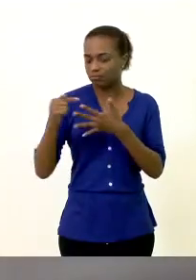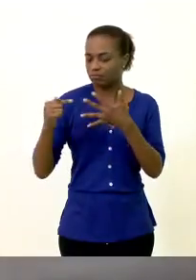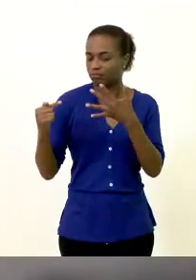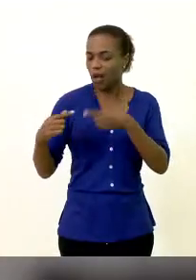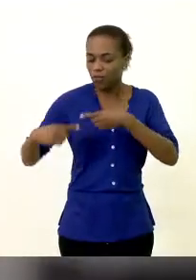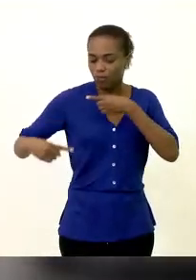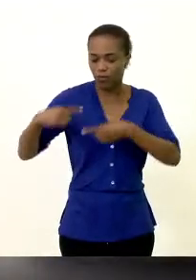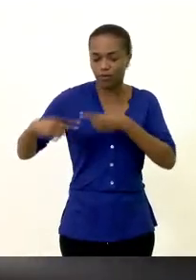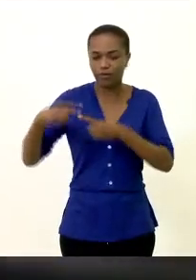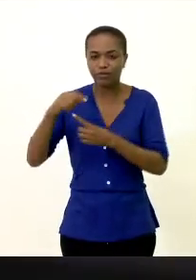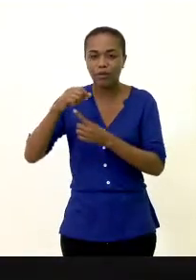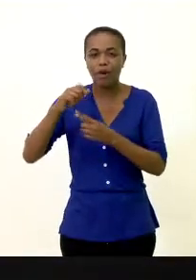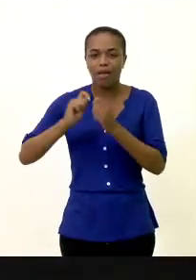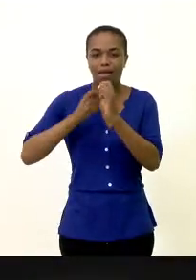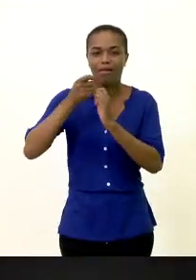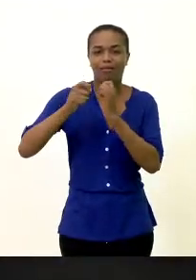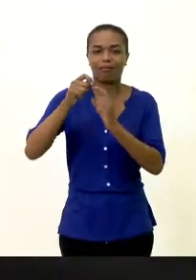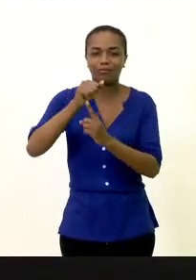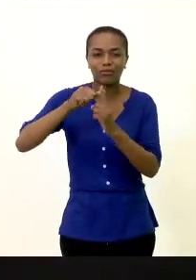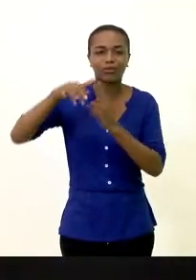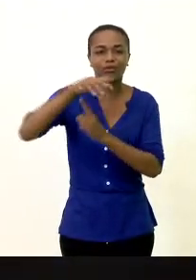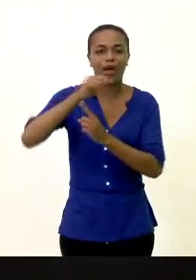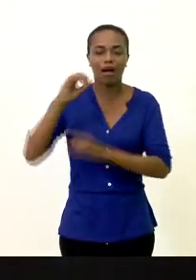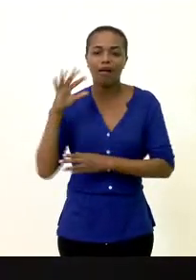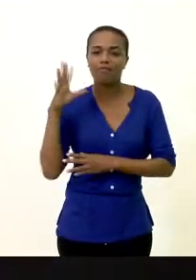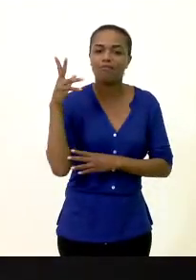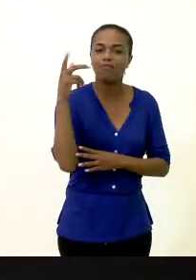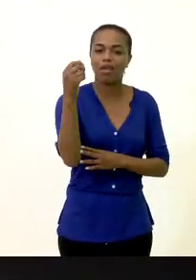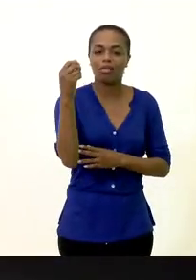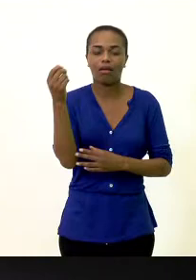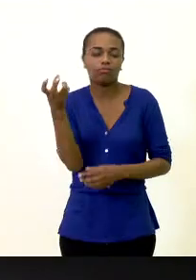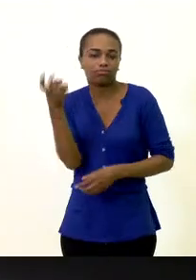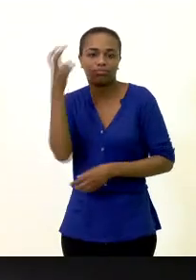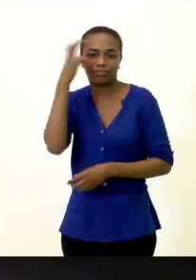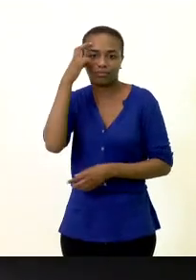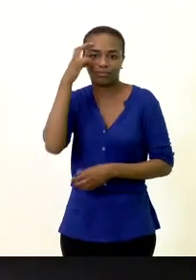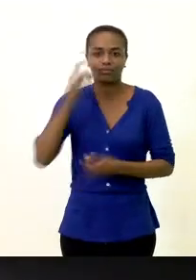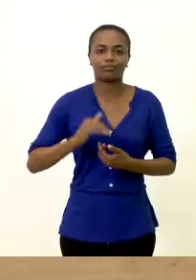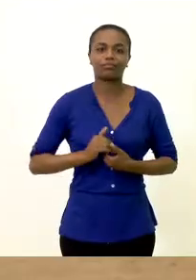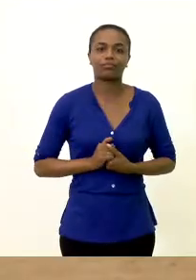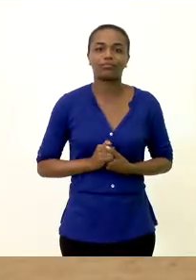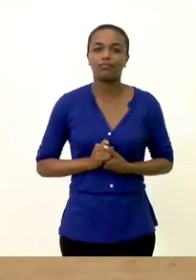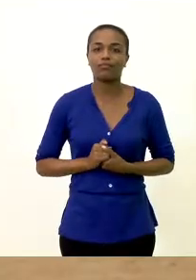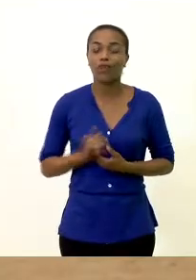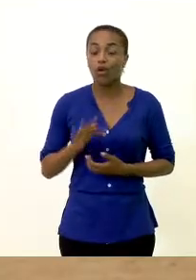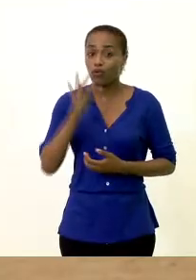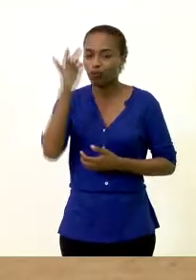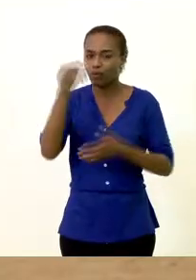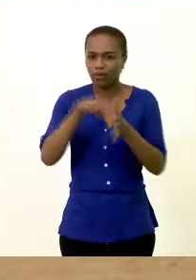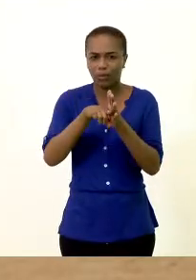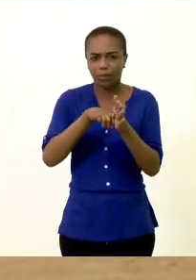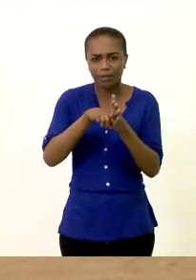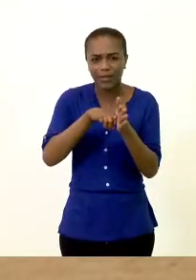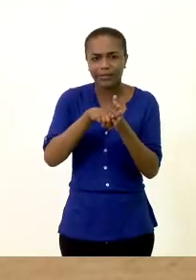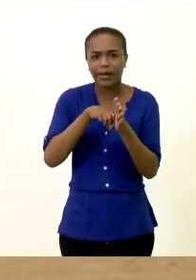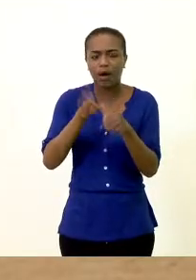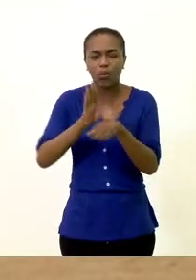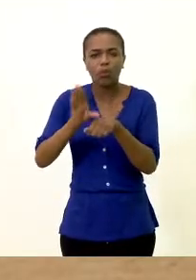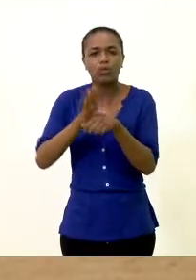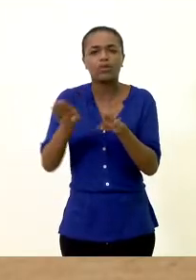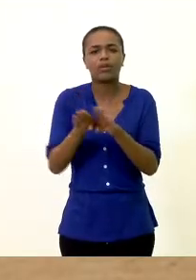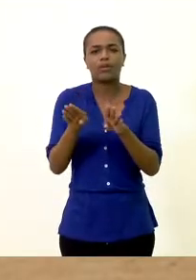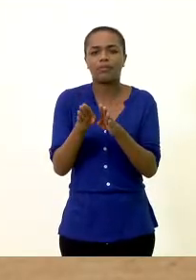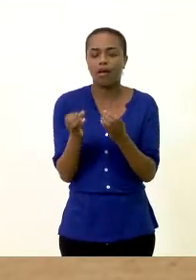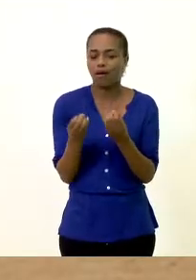aspectos políticos, econômicos, sociais, ambientais e culturais. Para os futuros pesquisadores, o